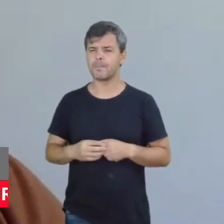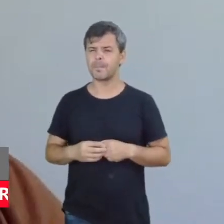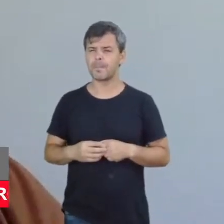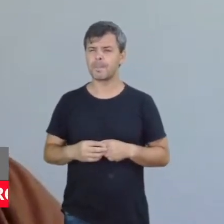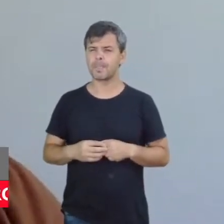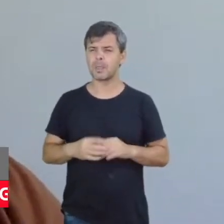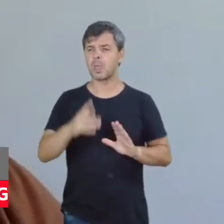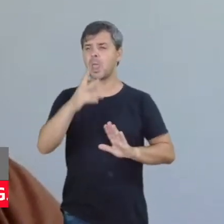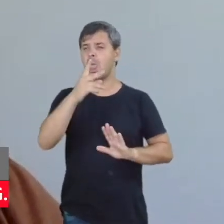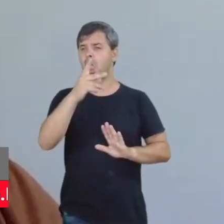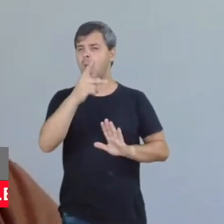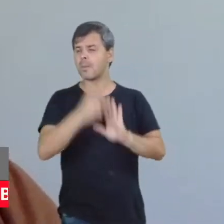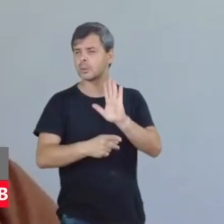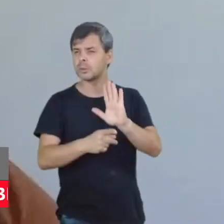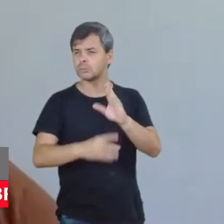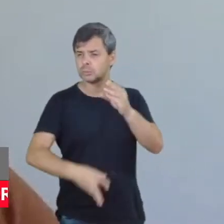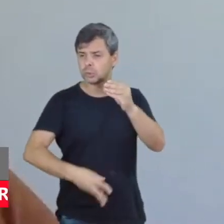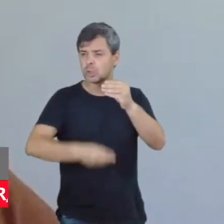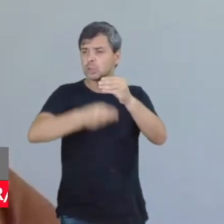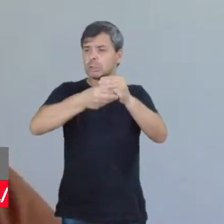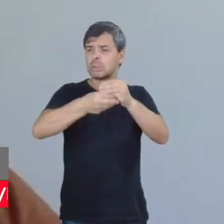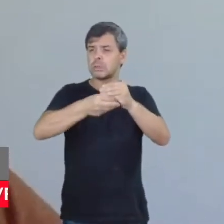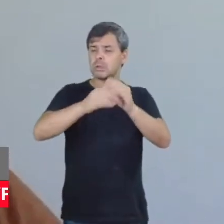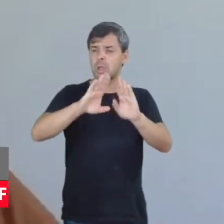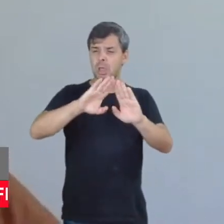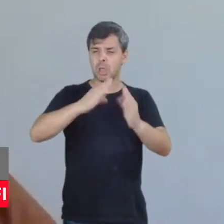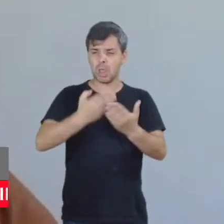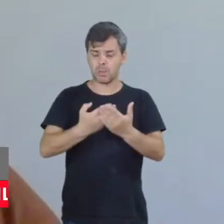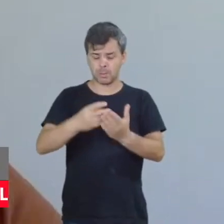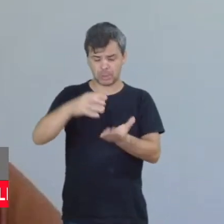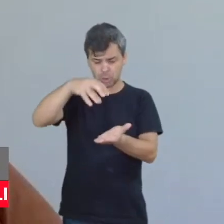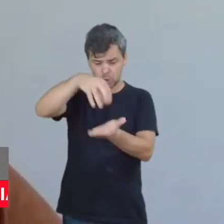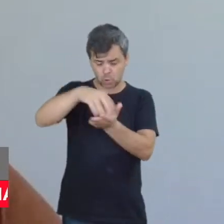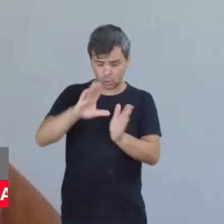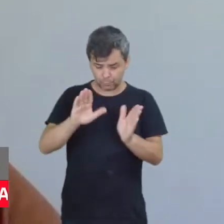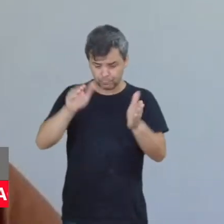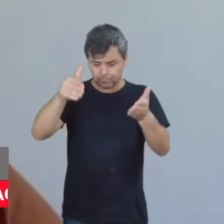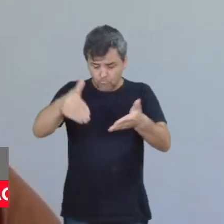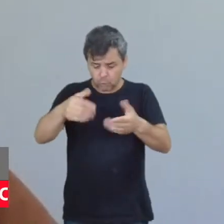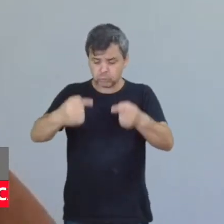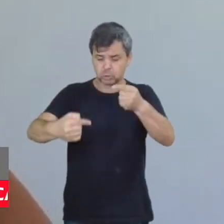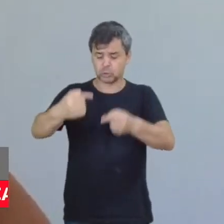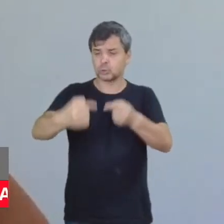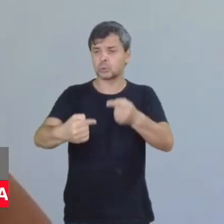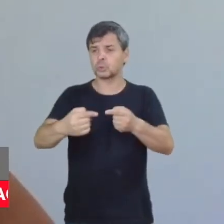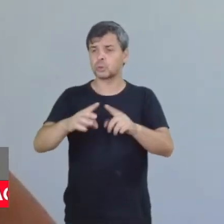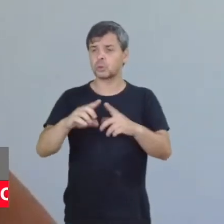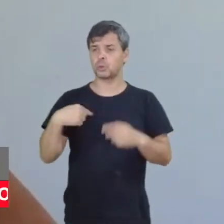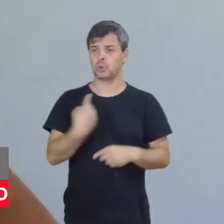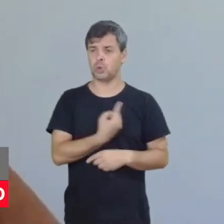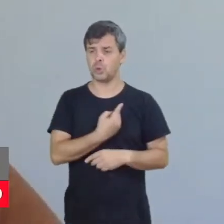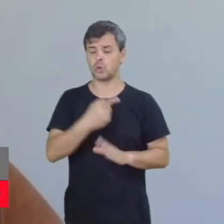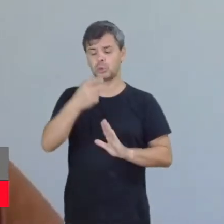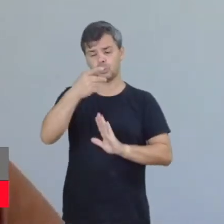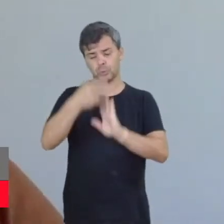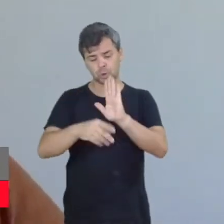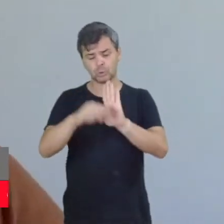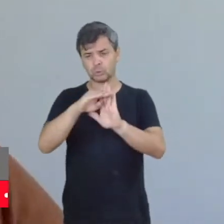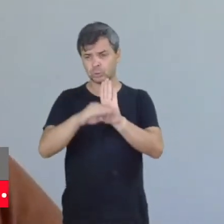projeto de educação de tempo integral, e que precisa estar aí no centro também das discussões dos nossos